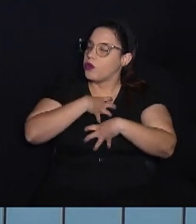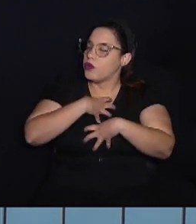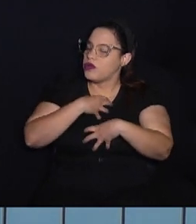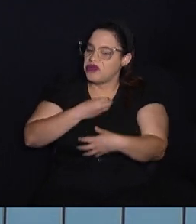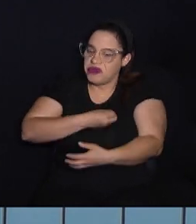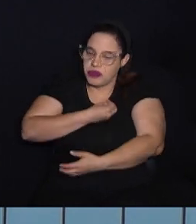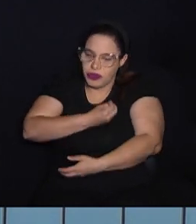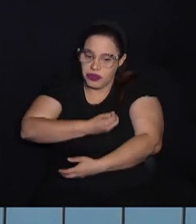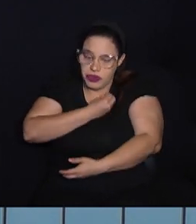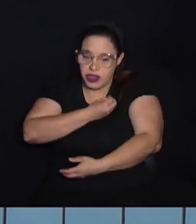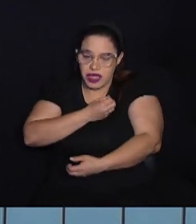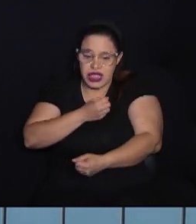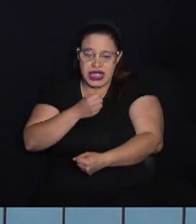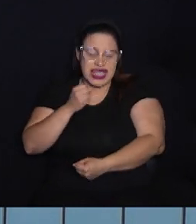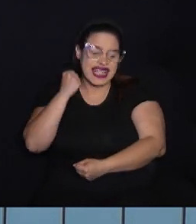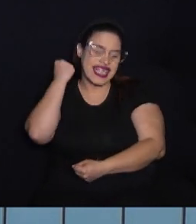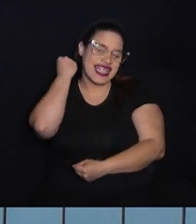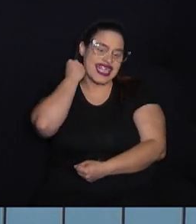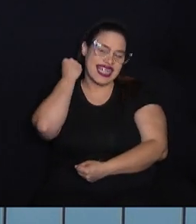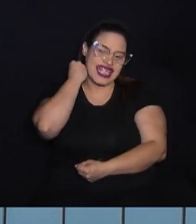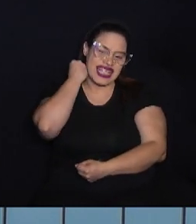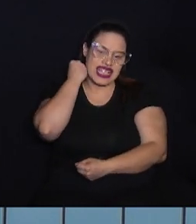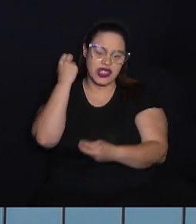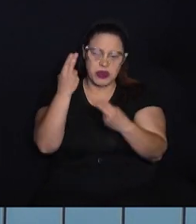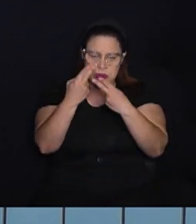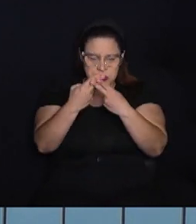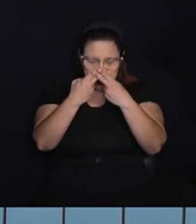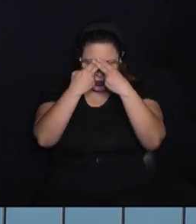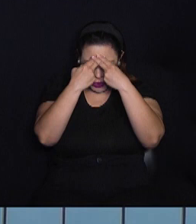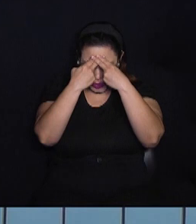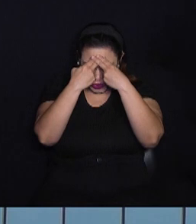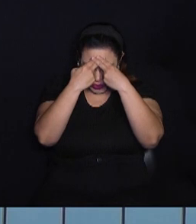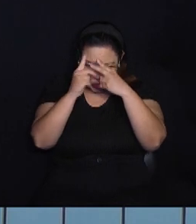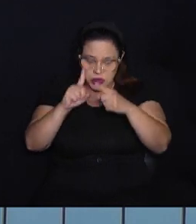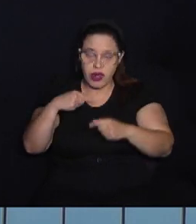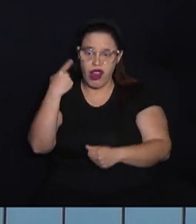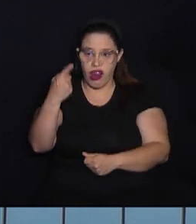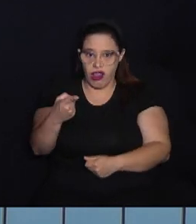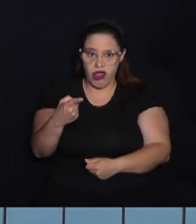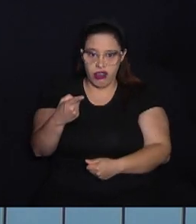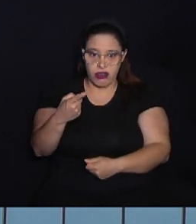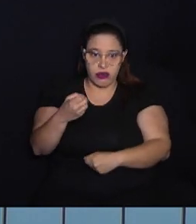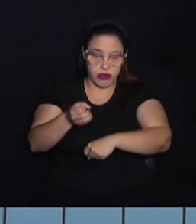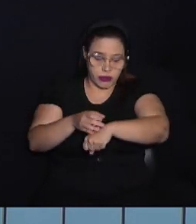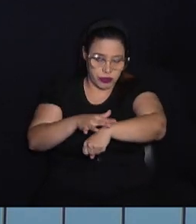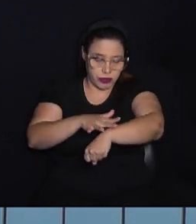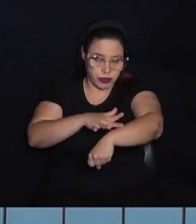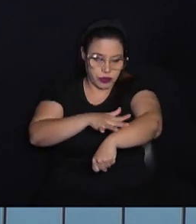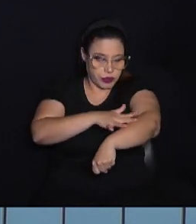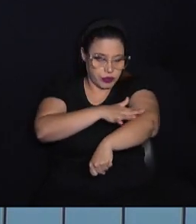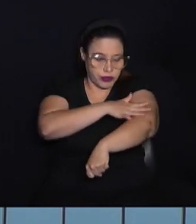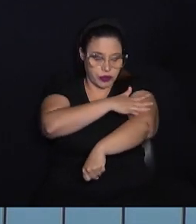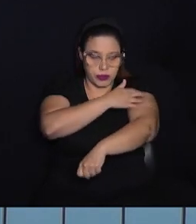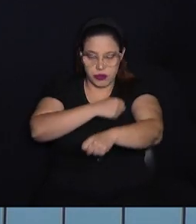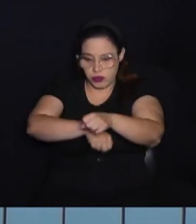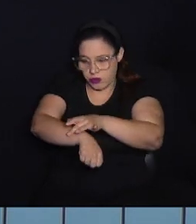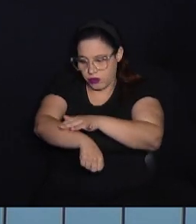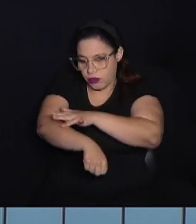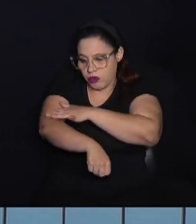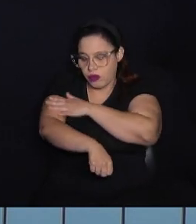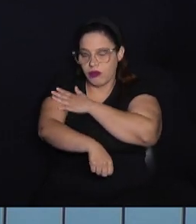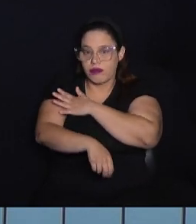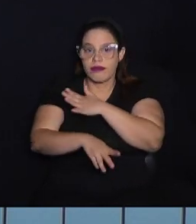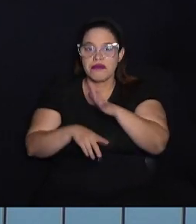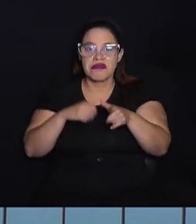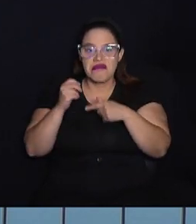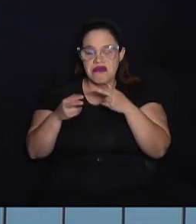aí um drama, algum trauma e logo depois começou a ter o vitiligo.